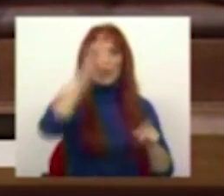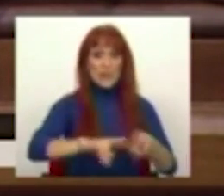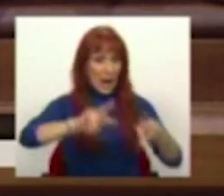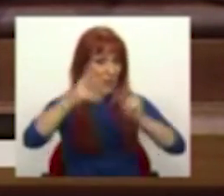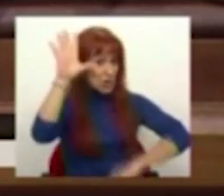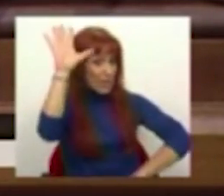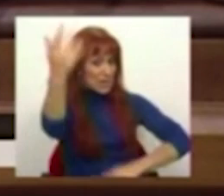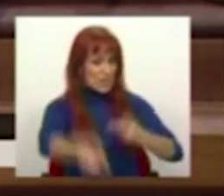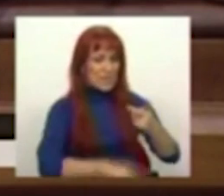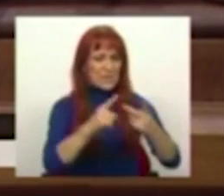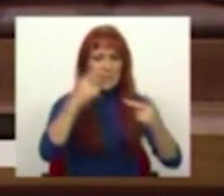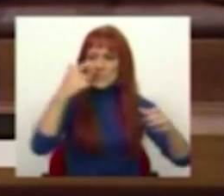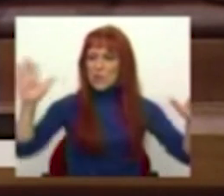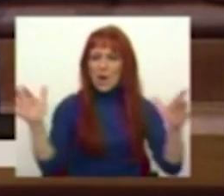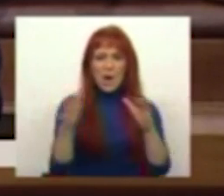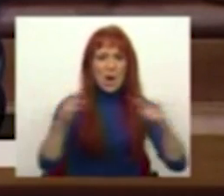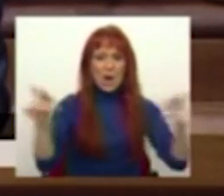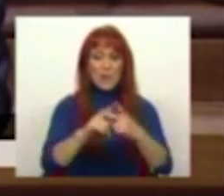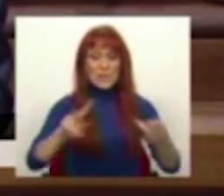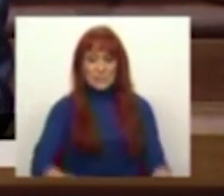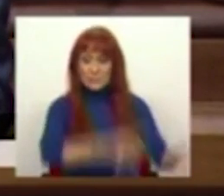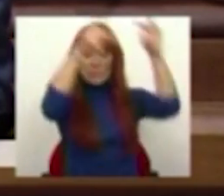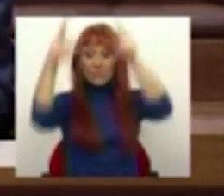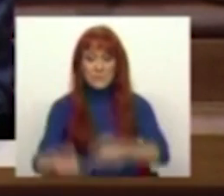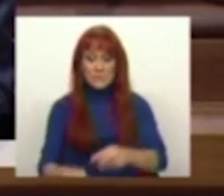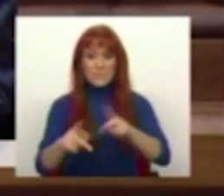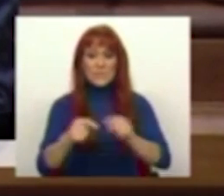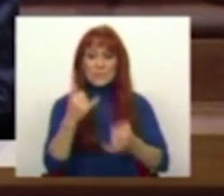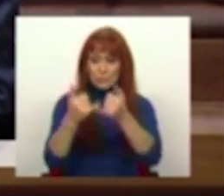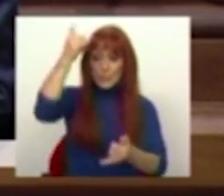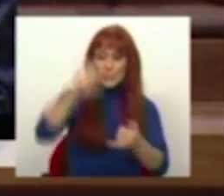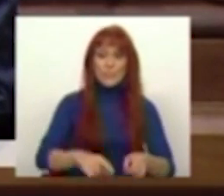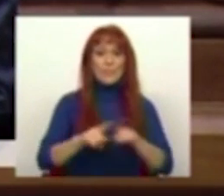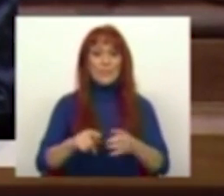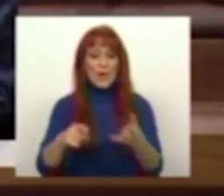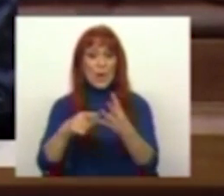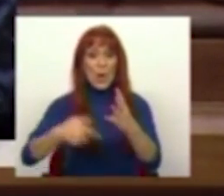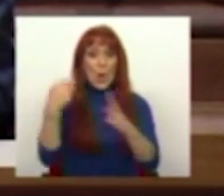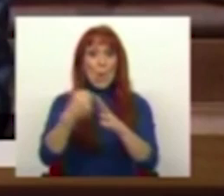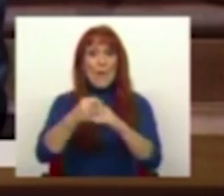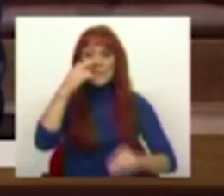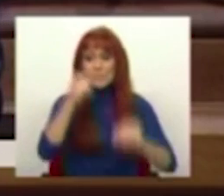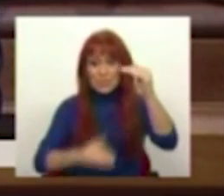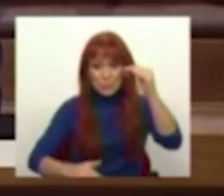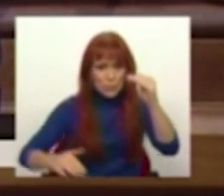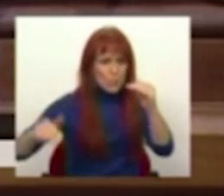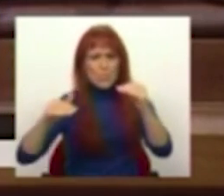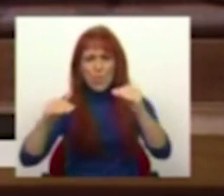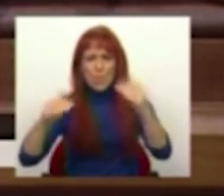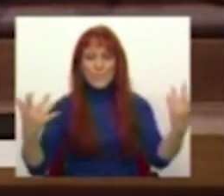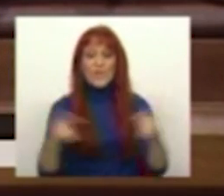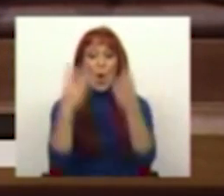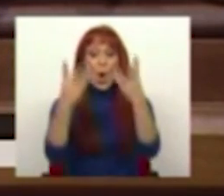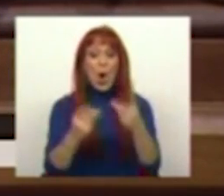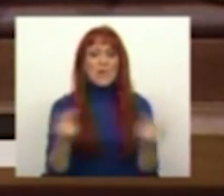alterações climáticas, a demografia, a transição digital e o combate às desigualdades. Com